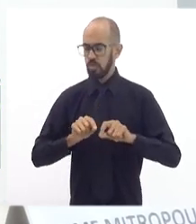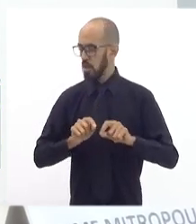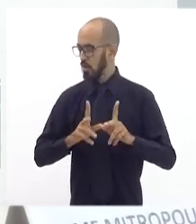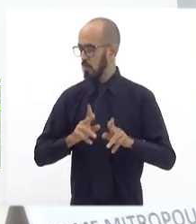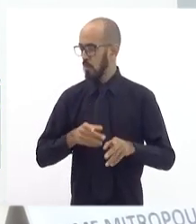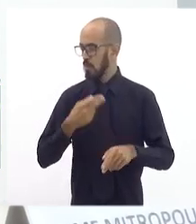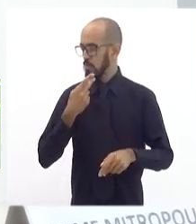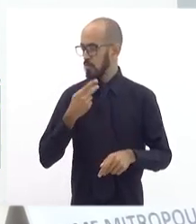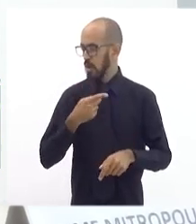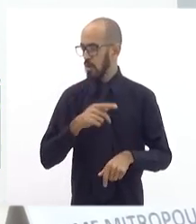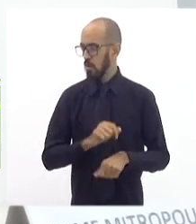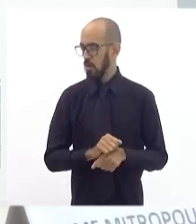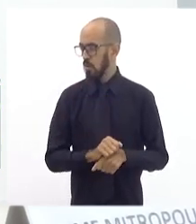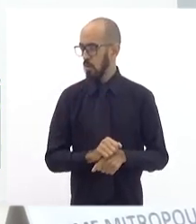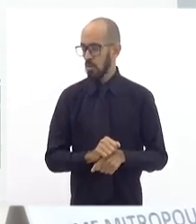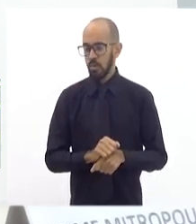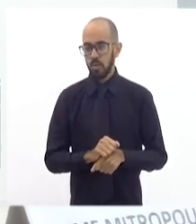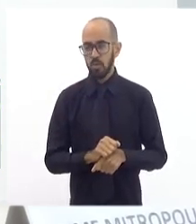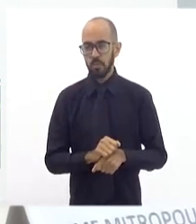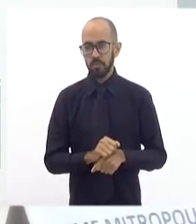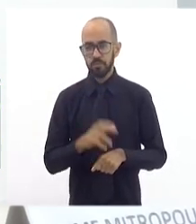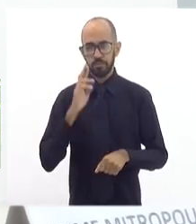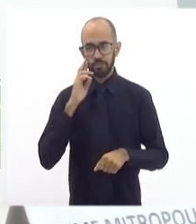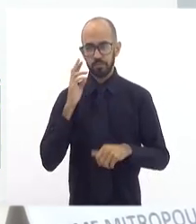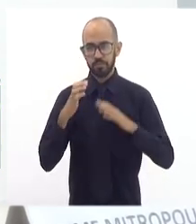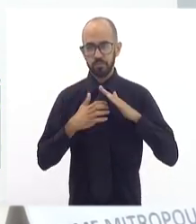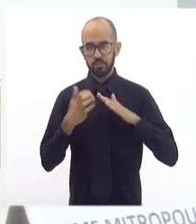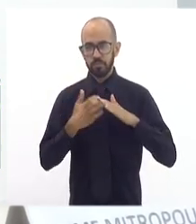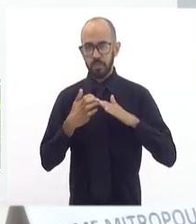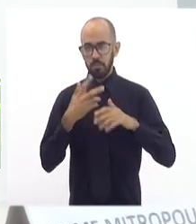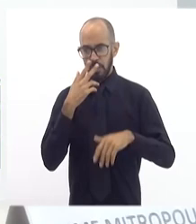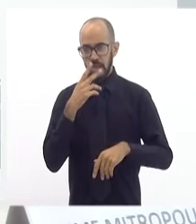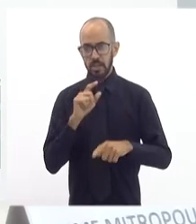colocado empreendimento Parece sim é